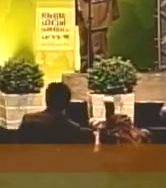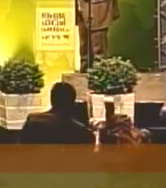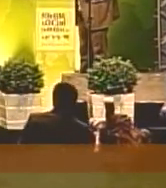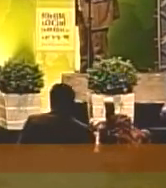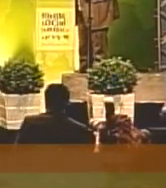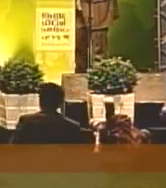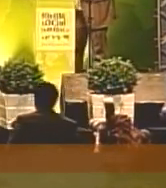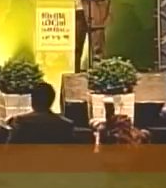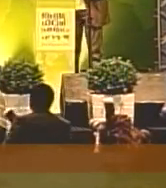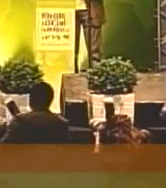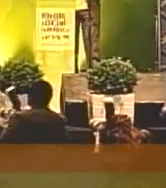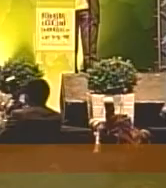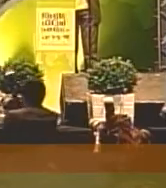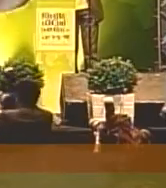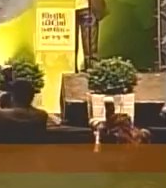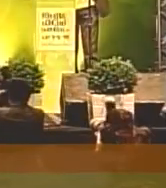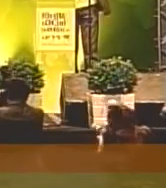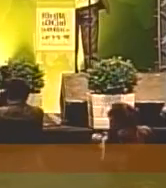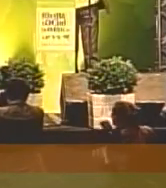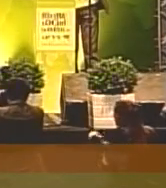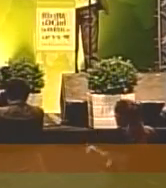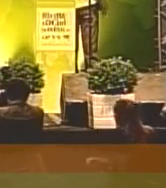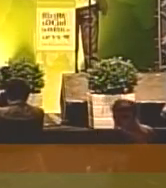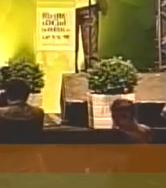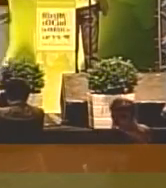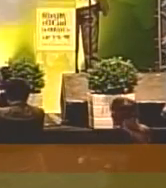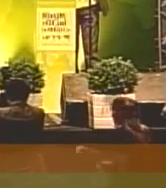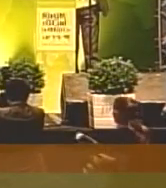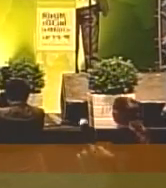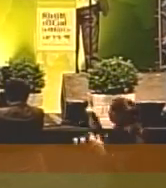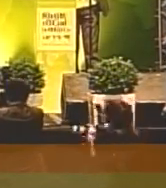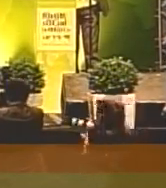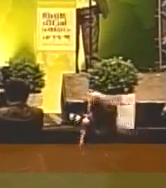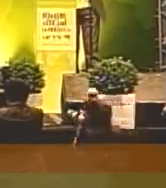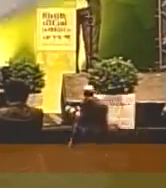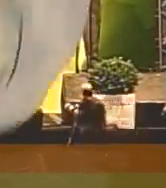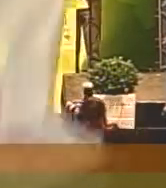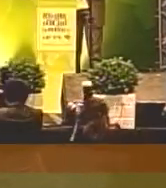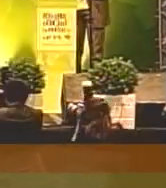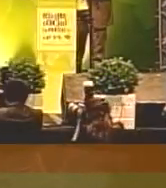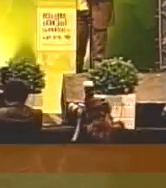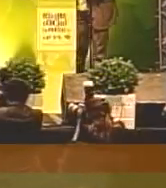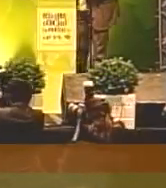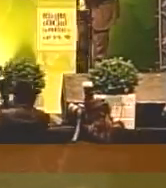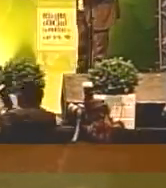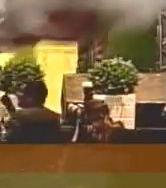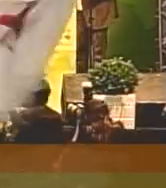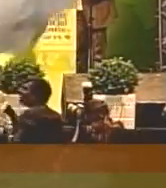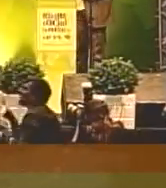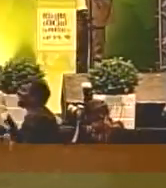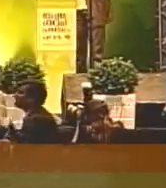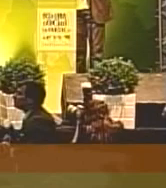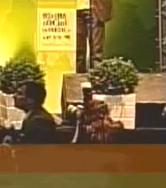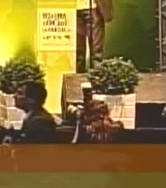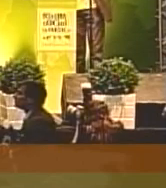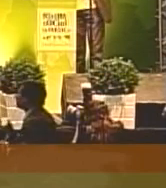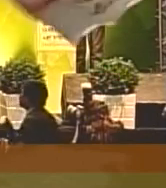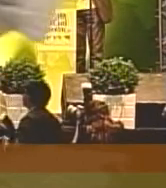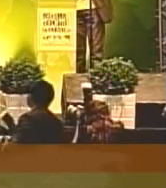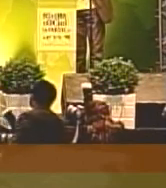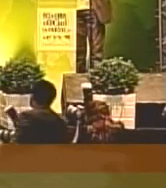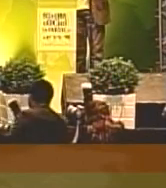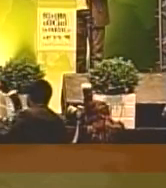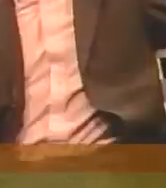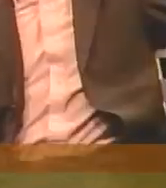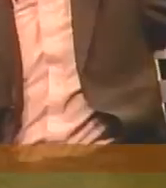Participativo, em nome dos nossos jovens, do pró-jovem adolescente, em nome dos movimentos